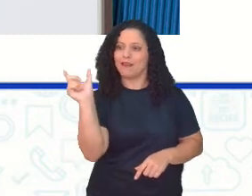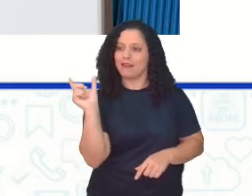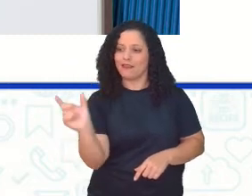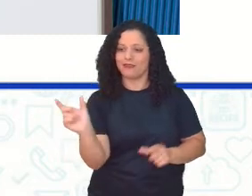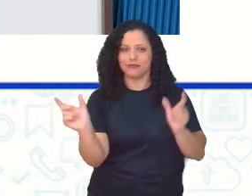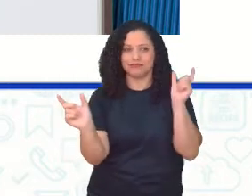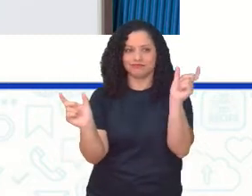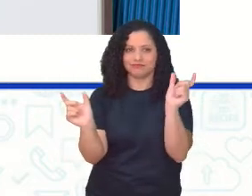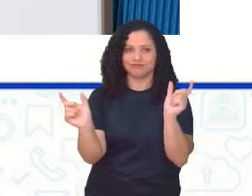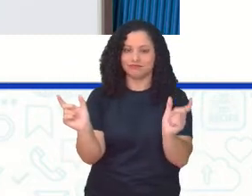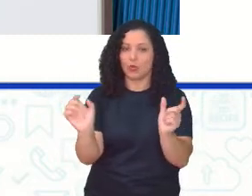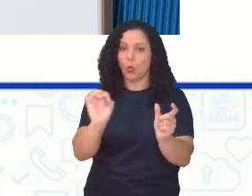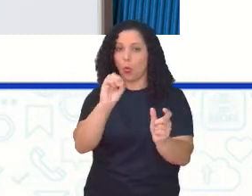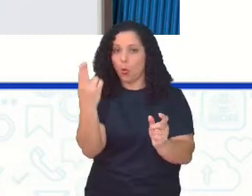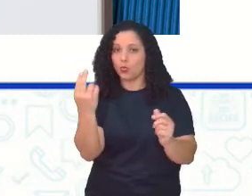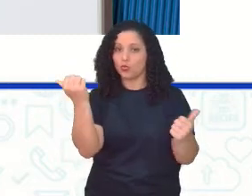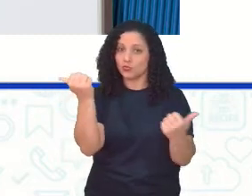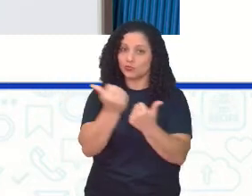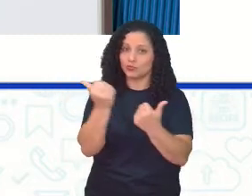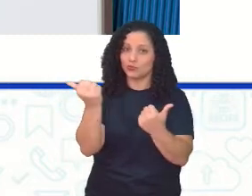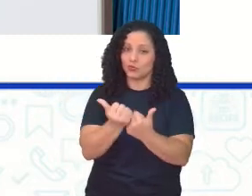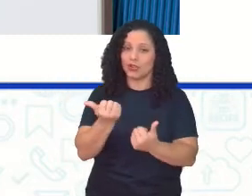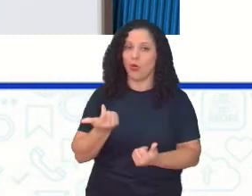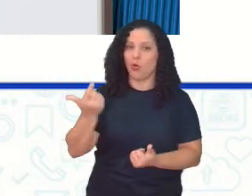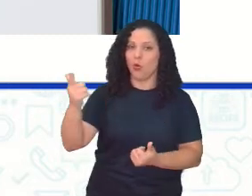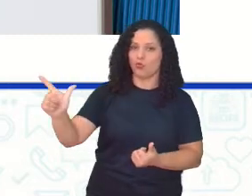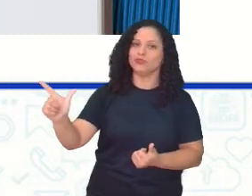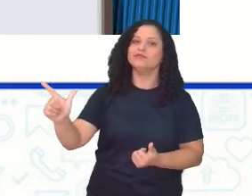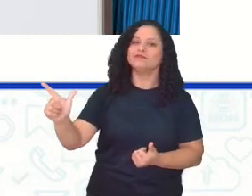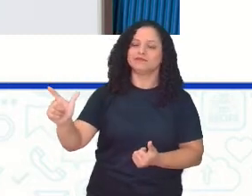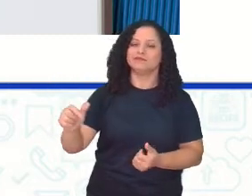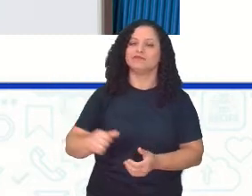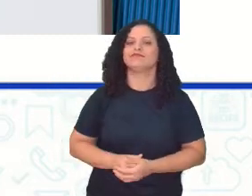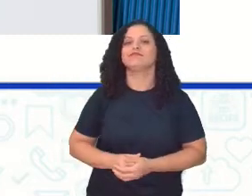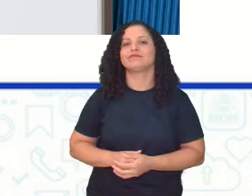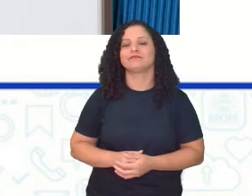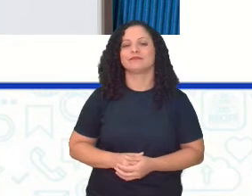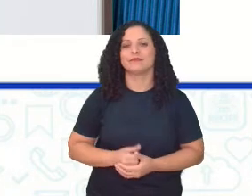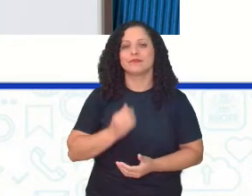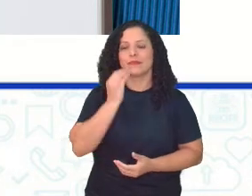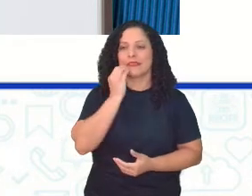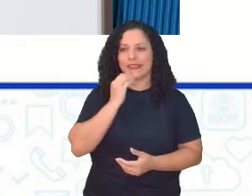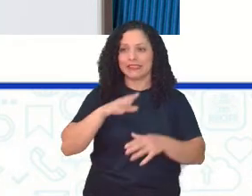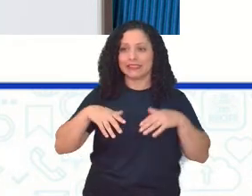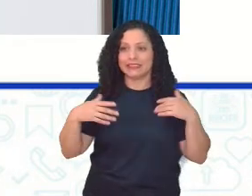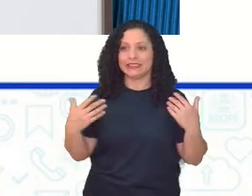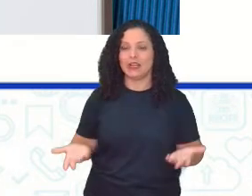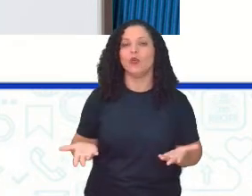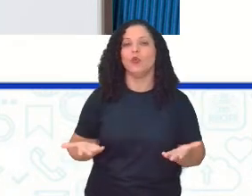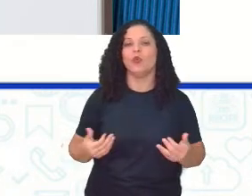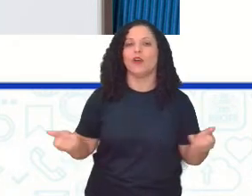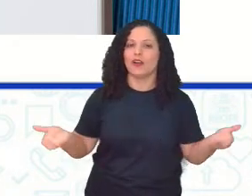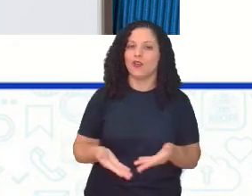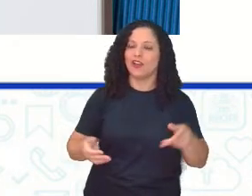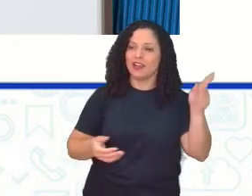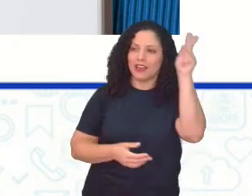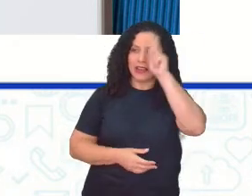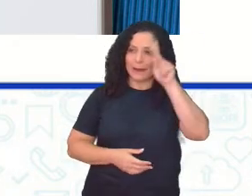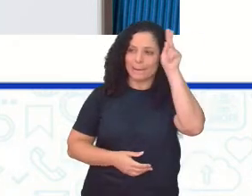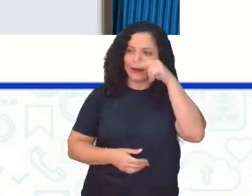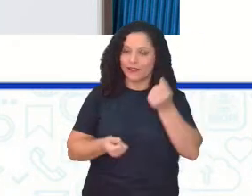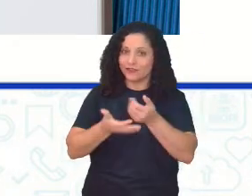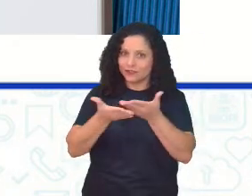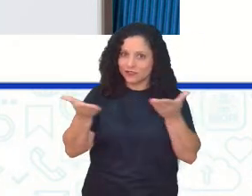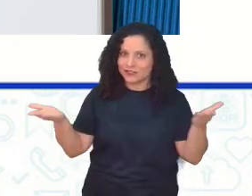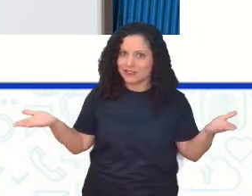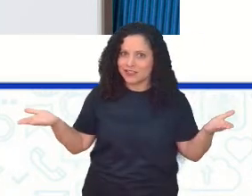na substituição por outro do mesmo valor semântico. Então, vocábulo, vou lembrar novamente, não é a mesma coisa